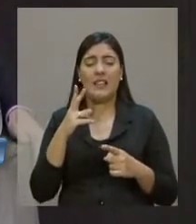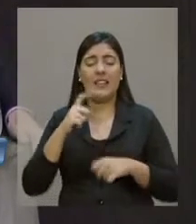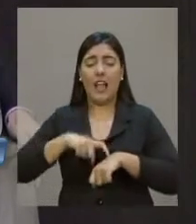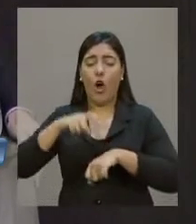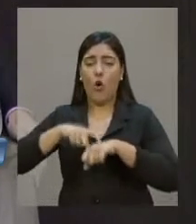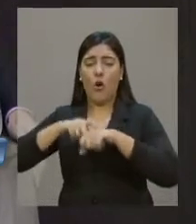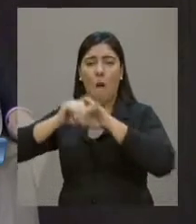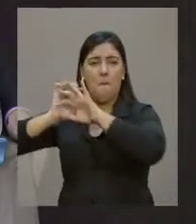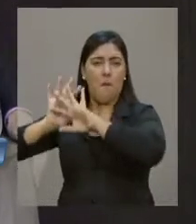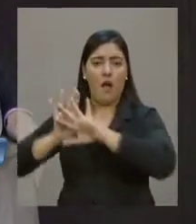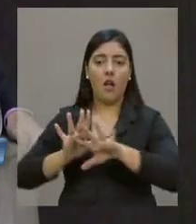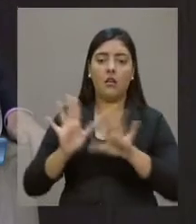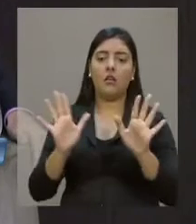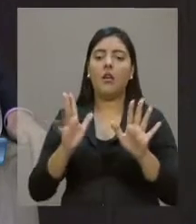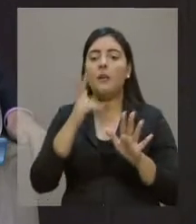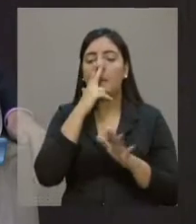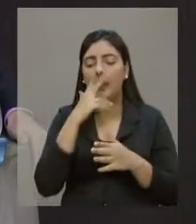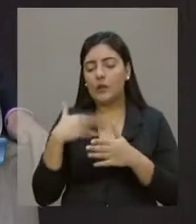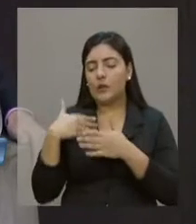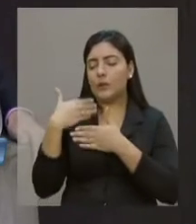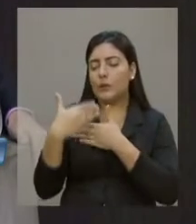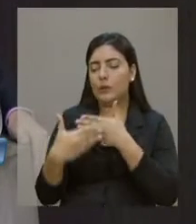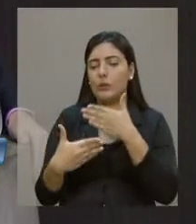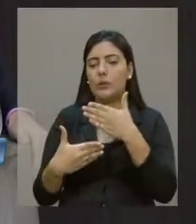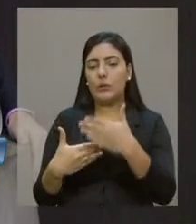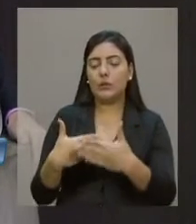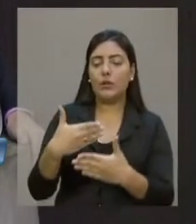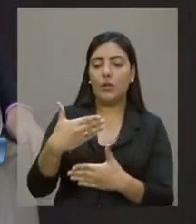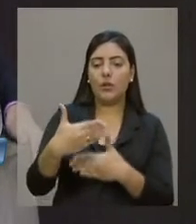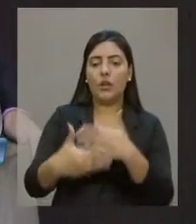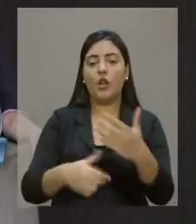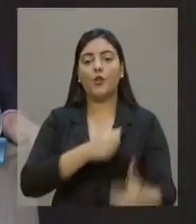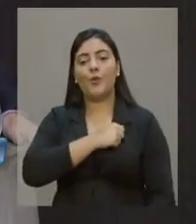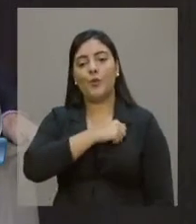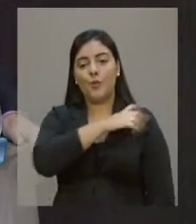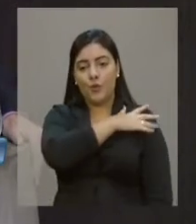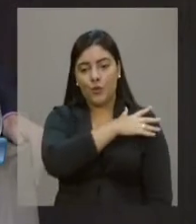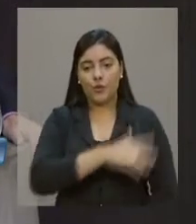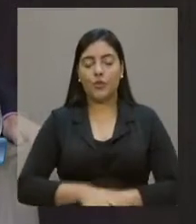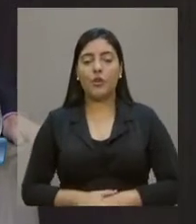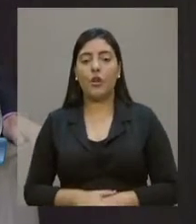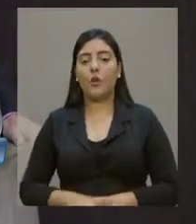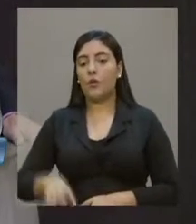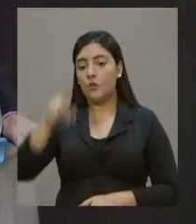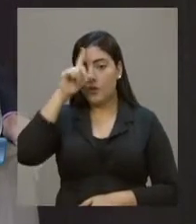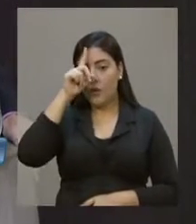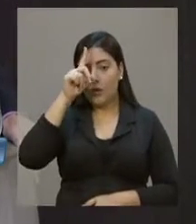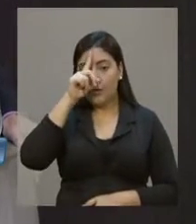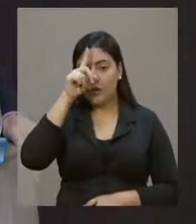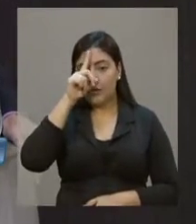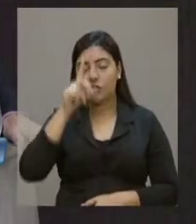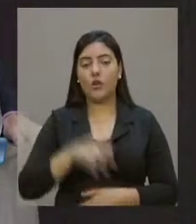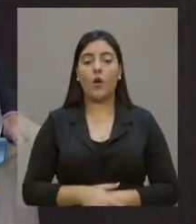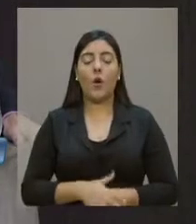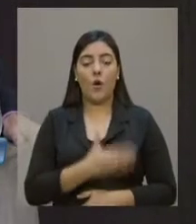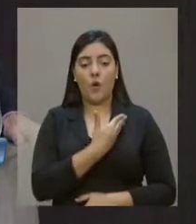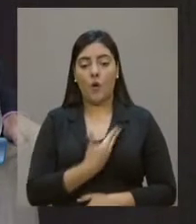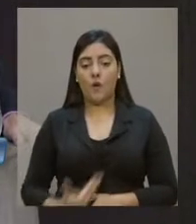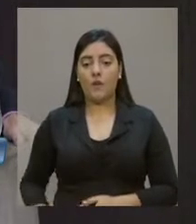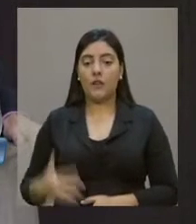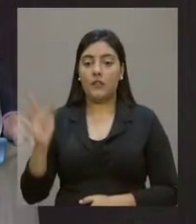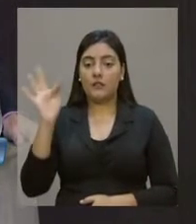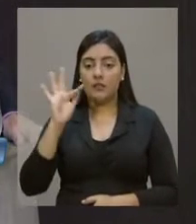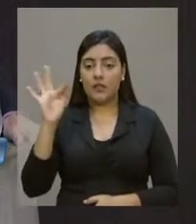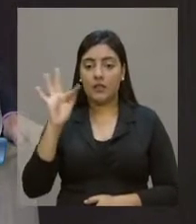arroubo. Elas vão se constituindo sutilmente. Todo dia, o governo